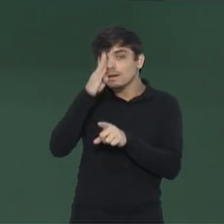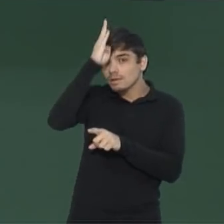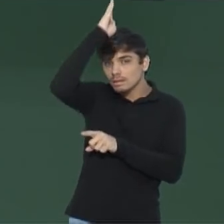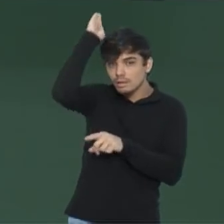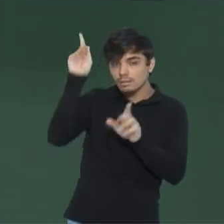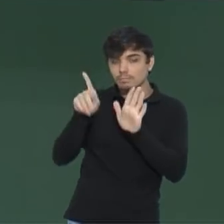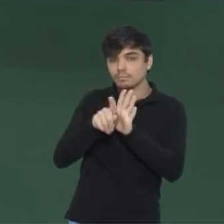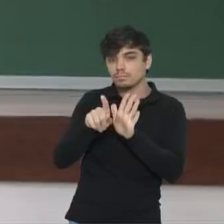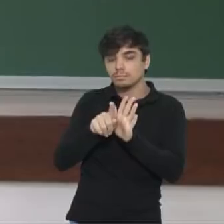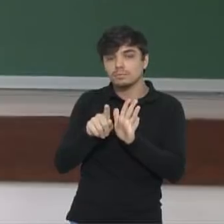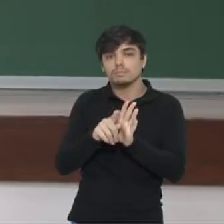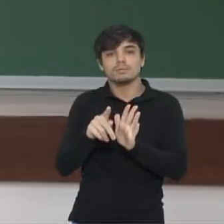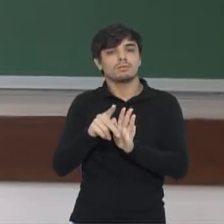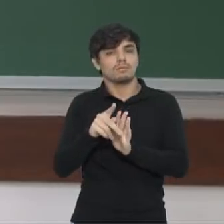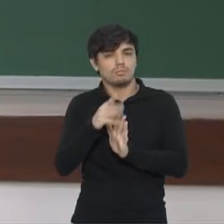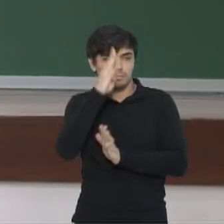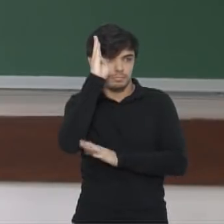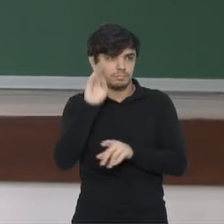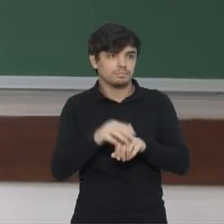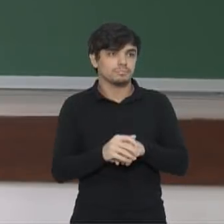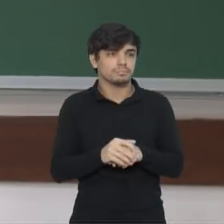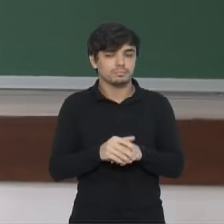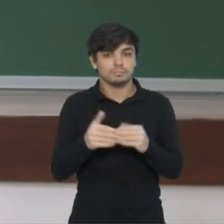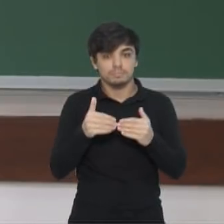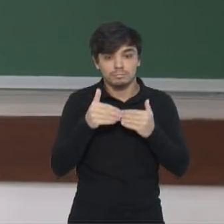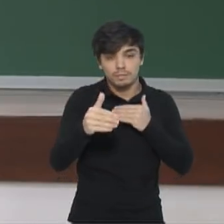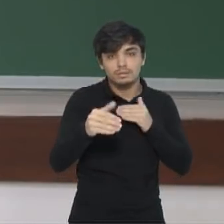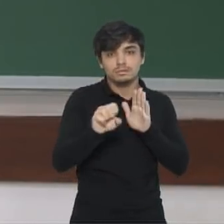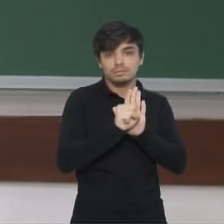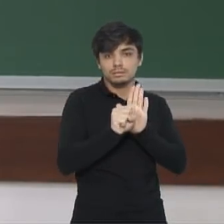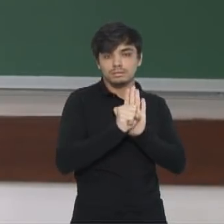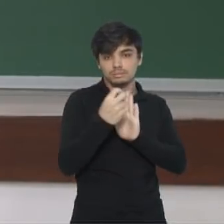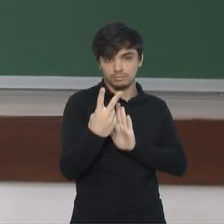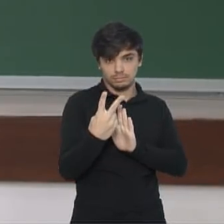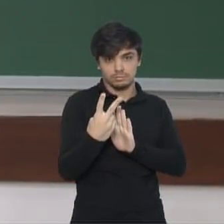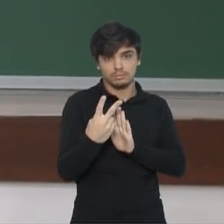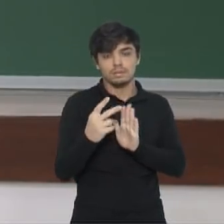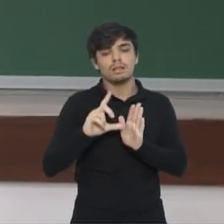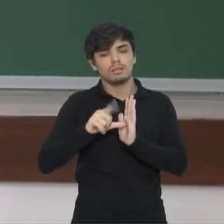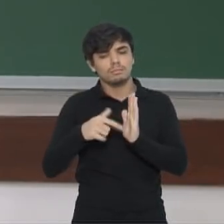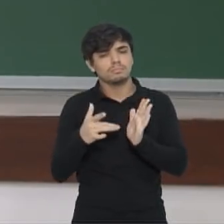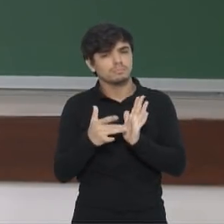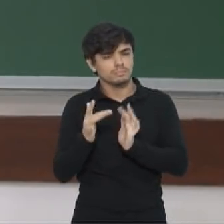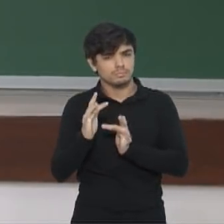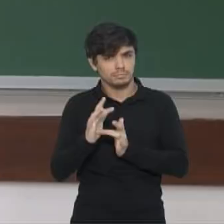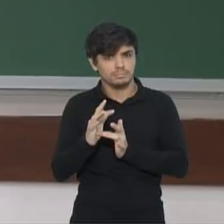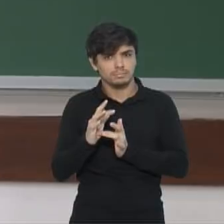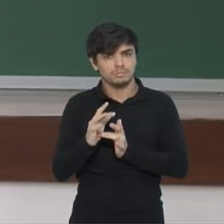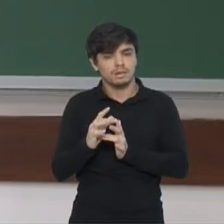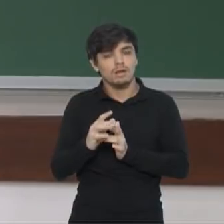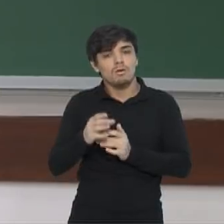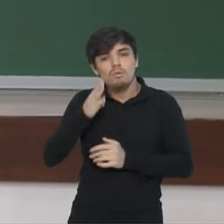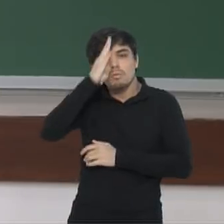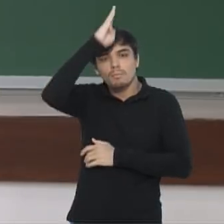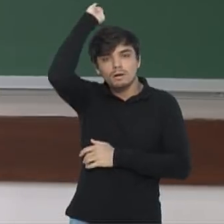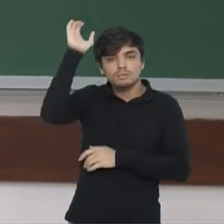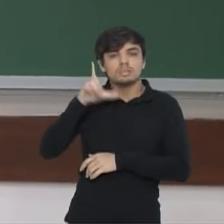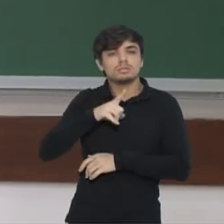povo romano. A partir do século II, pessoal, antes de Cristo, porém, os romanos já começaram a adquirir uma